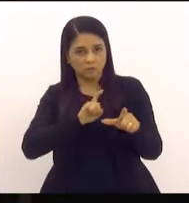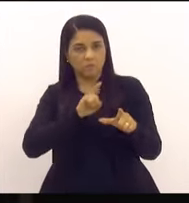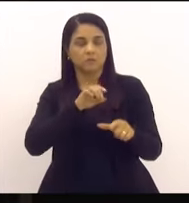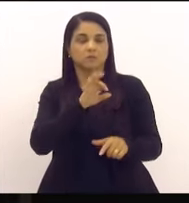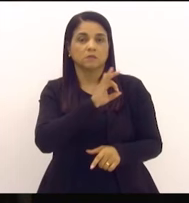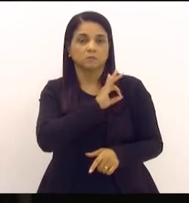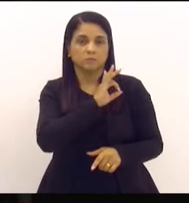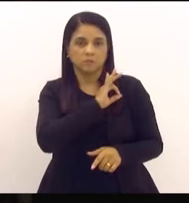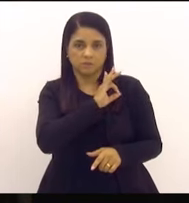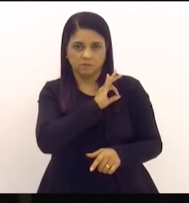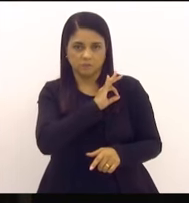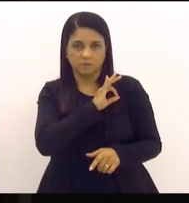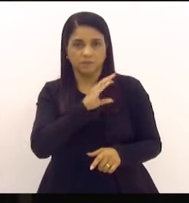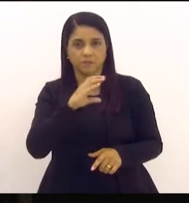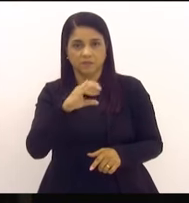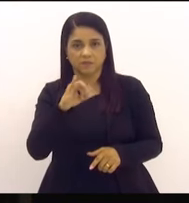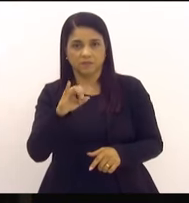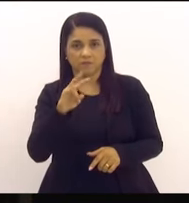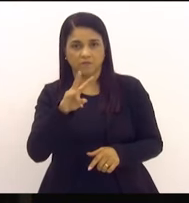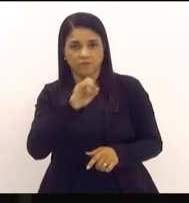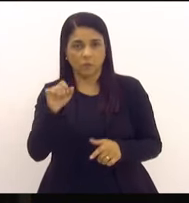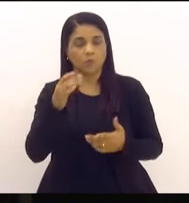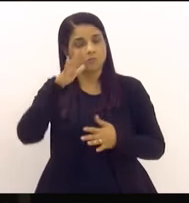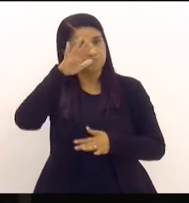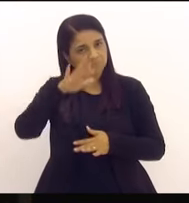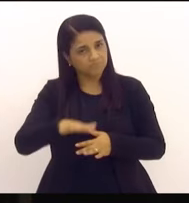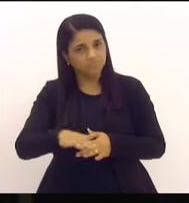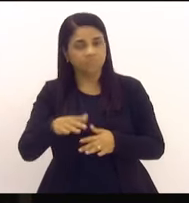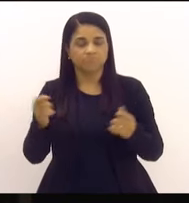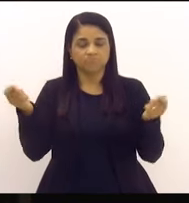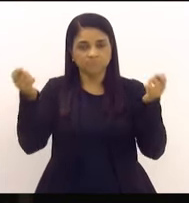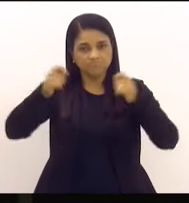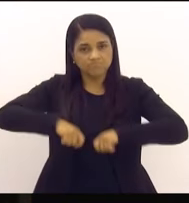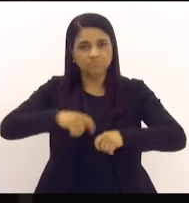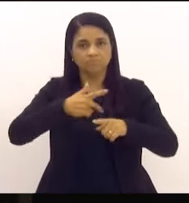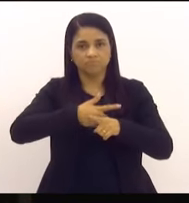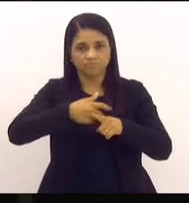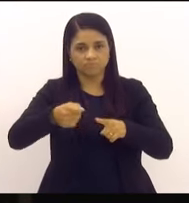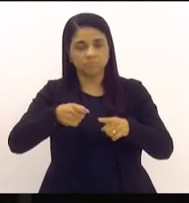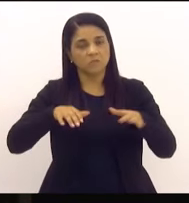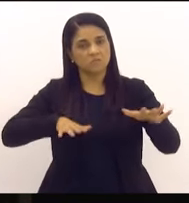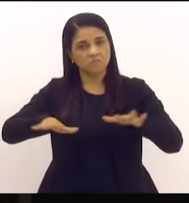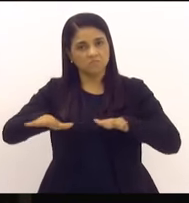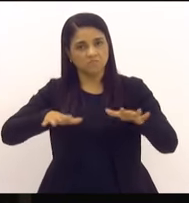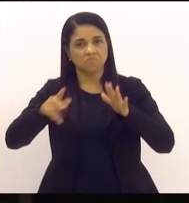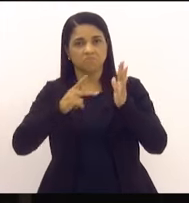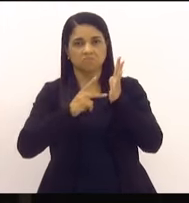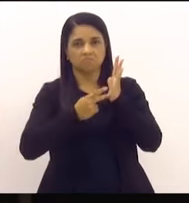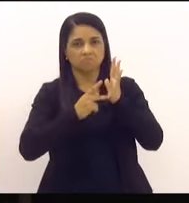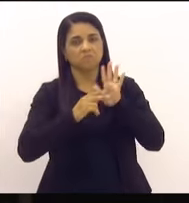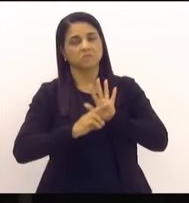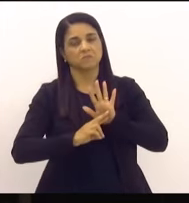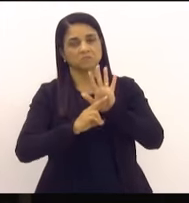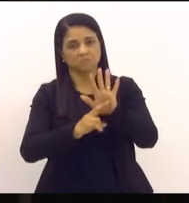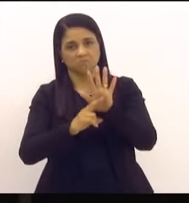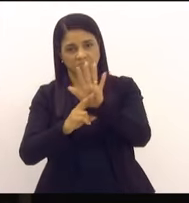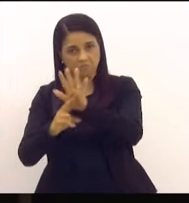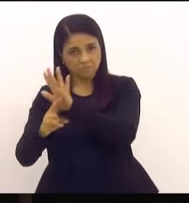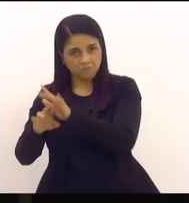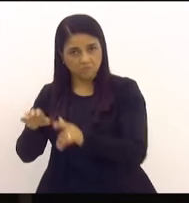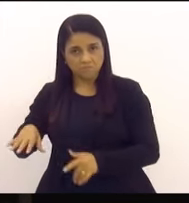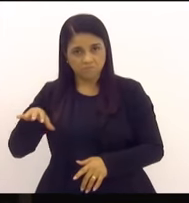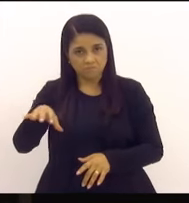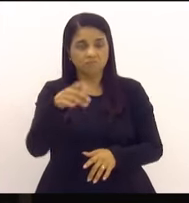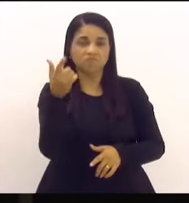polícias. Portanto, considero que seja uma tarde vitoriosa. Parabéns pela mobilização dos sindicatos e das representações, mas a gente vai sair daqui com um